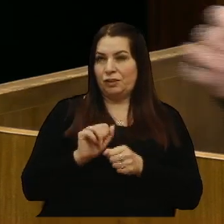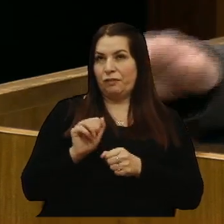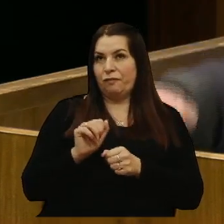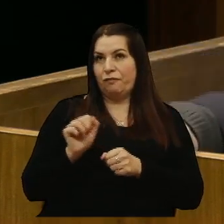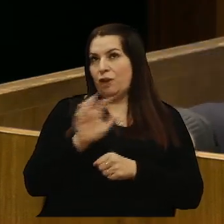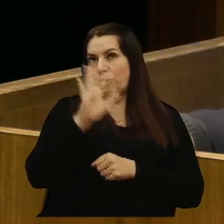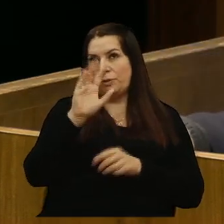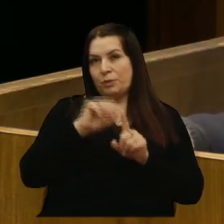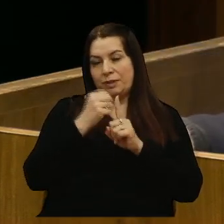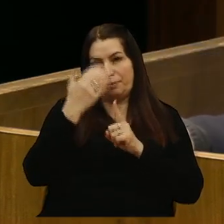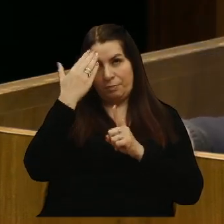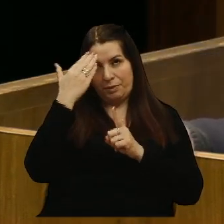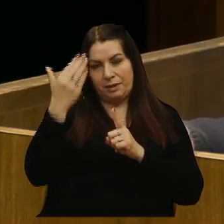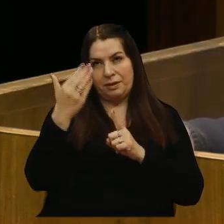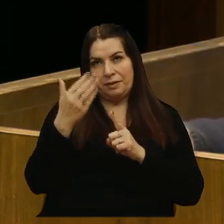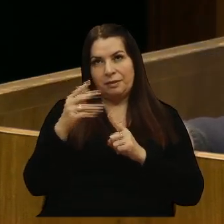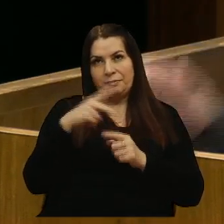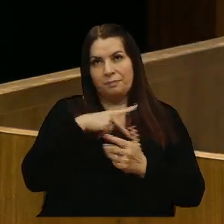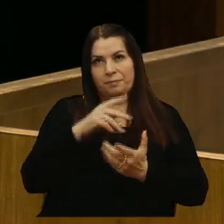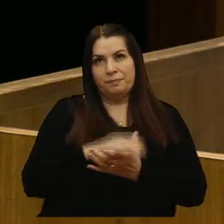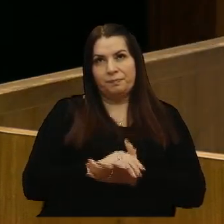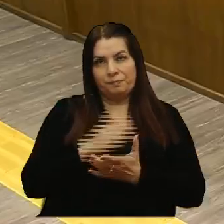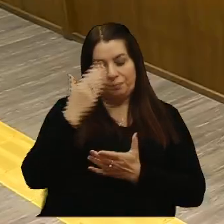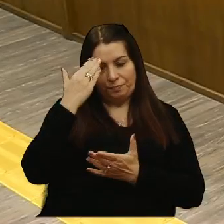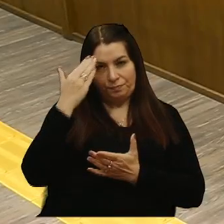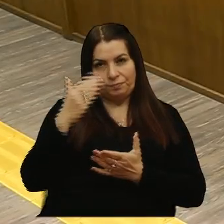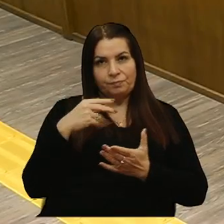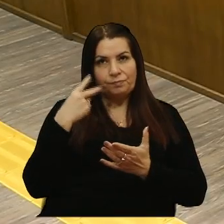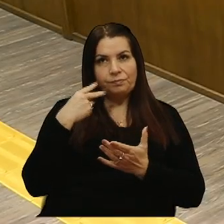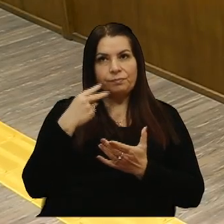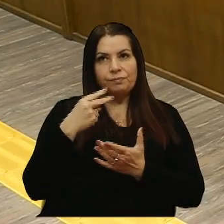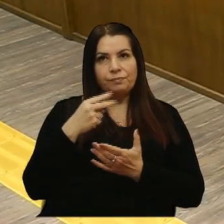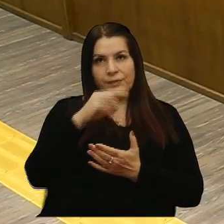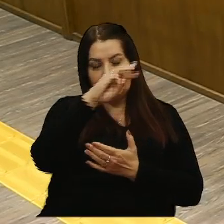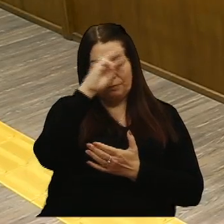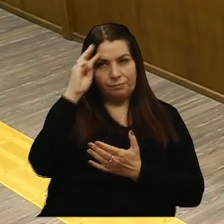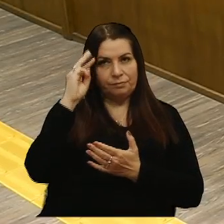sociedade. Meu muito obrigado, nobre presidente. Obrigado, vereador Juliano Valim. Declaração de